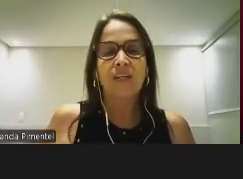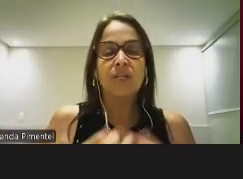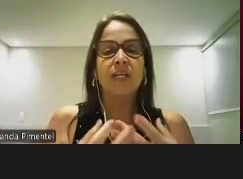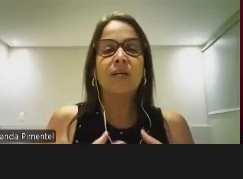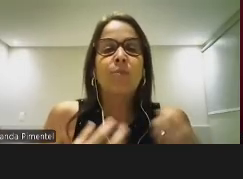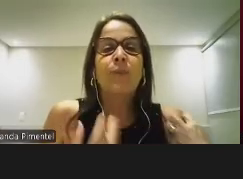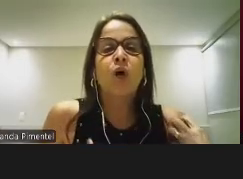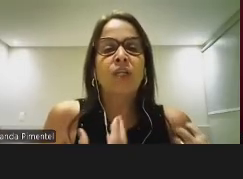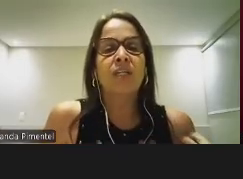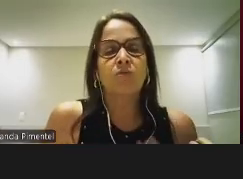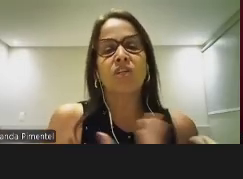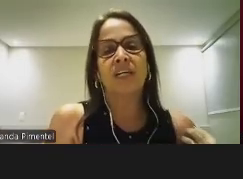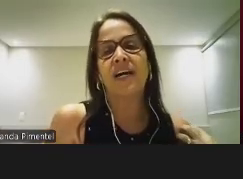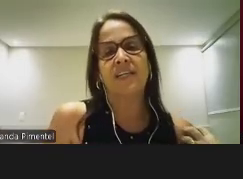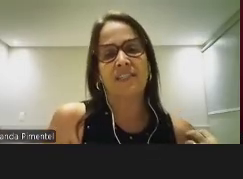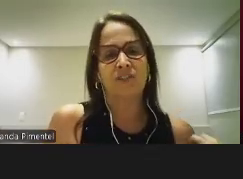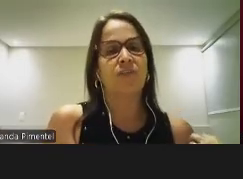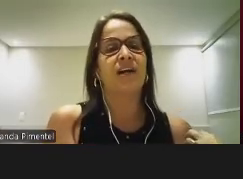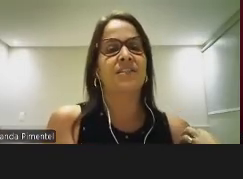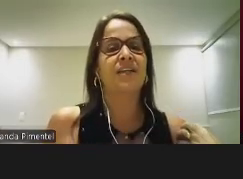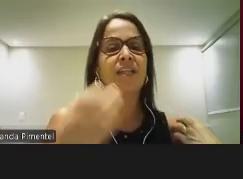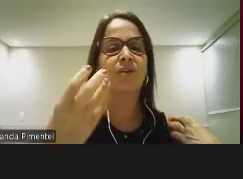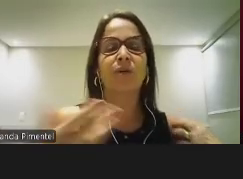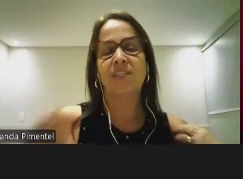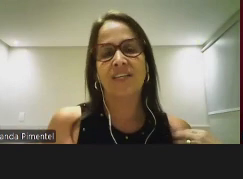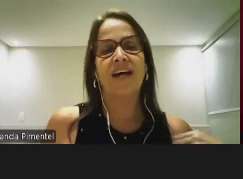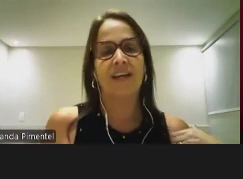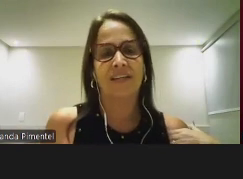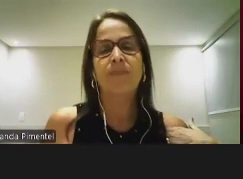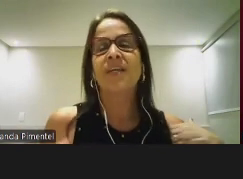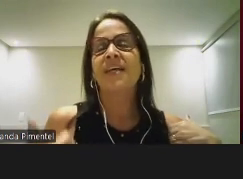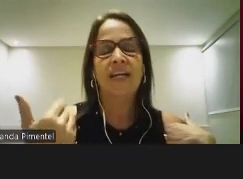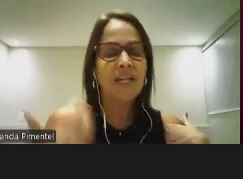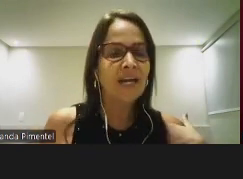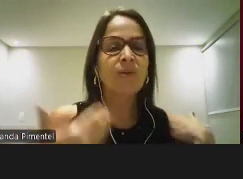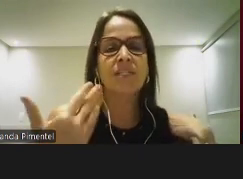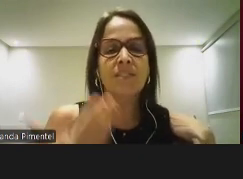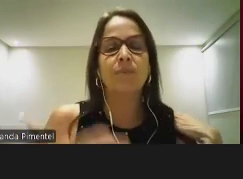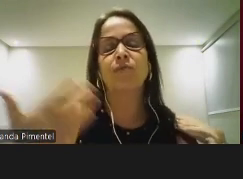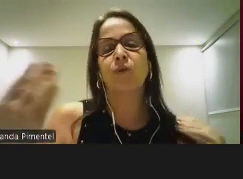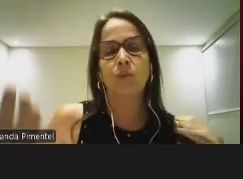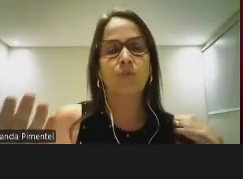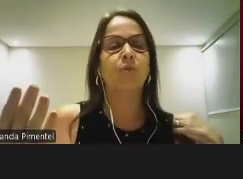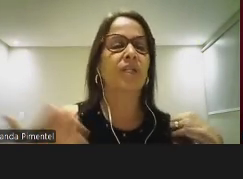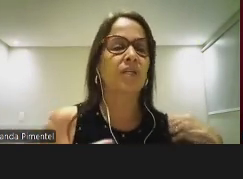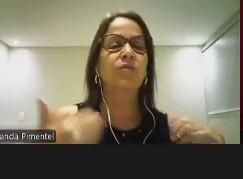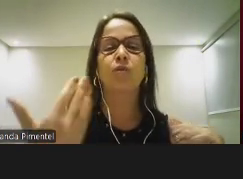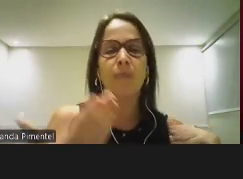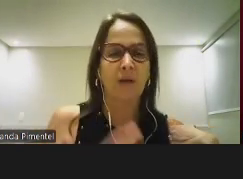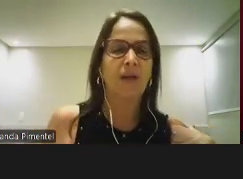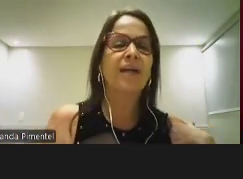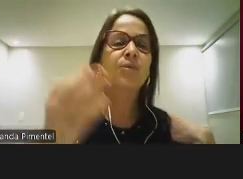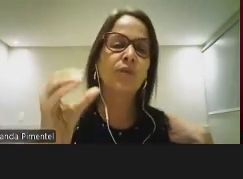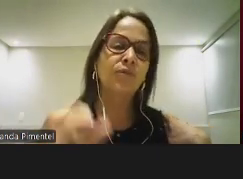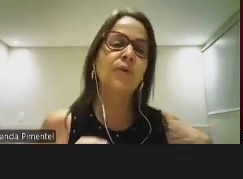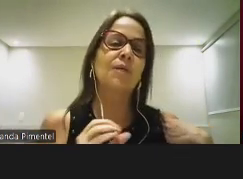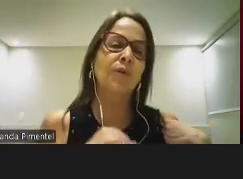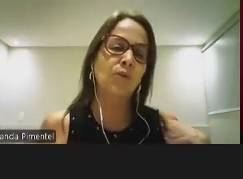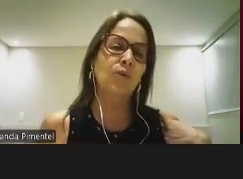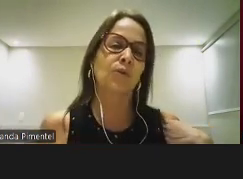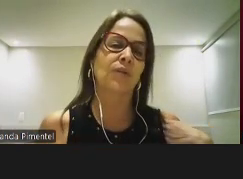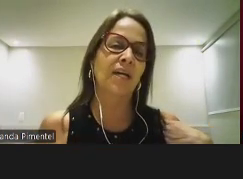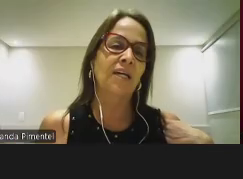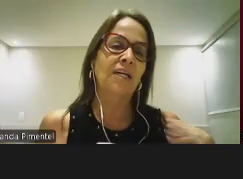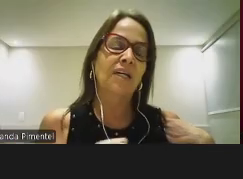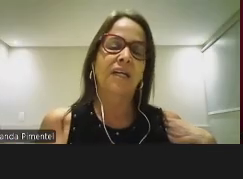né? Se ele não pode não chegar nessas fases, ele tem uma noite zerada. É claro que esse exame ficou comprometido, ficou maculado, porque foi um